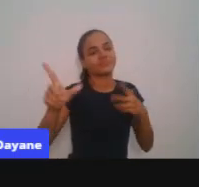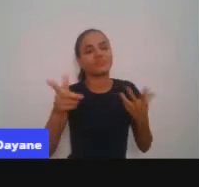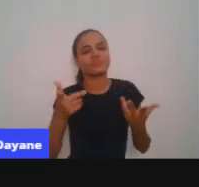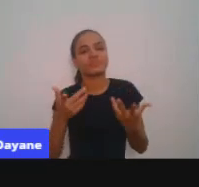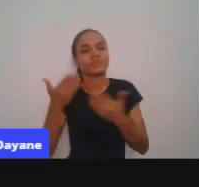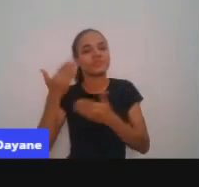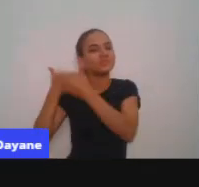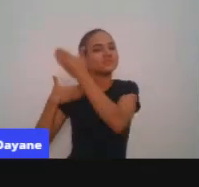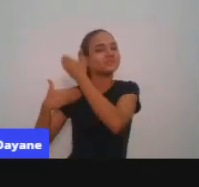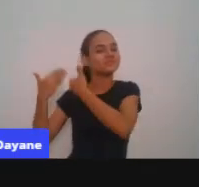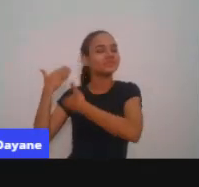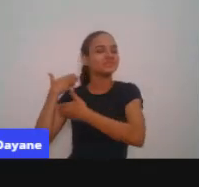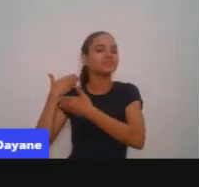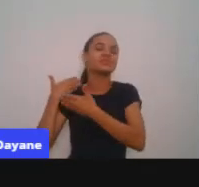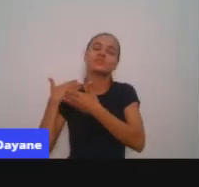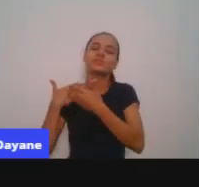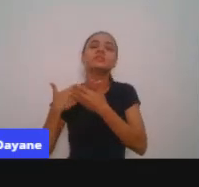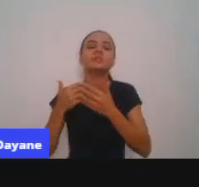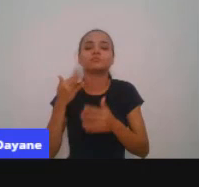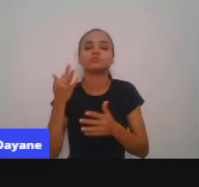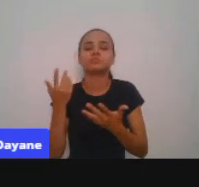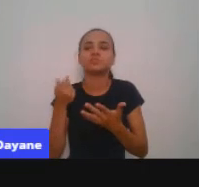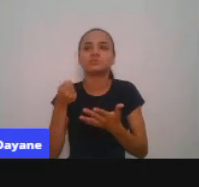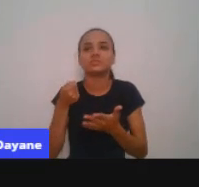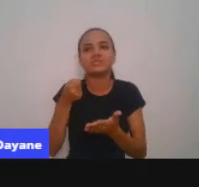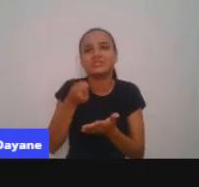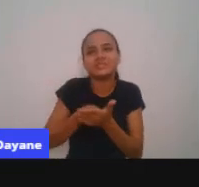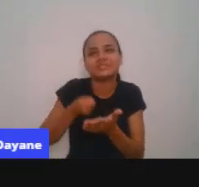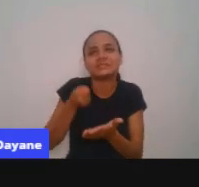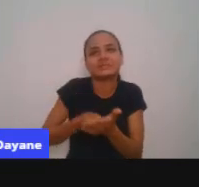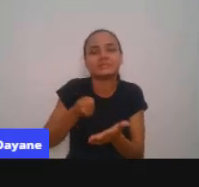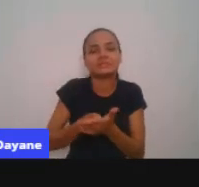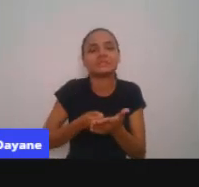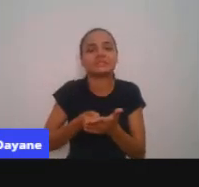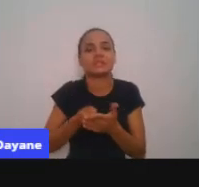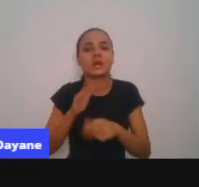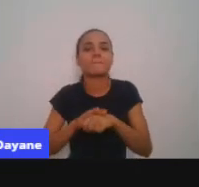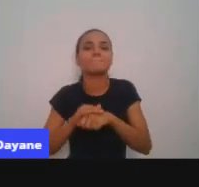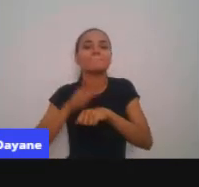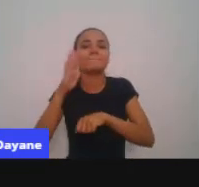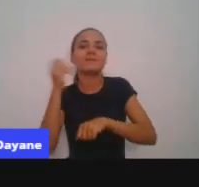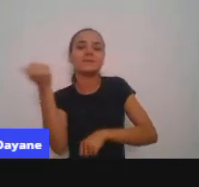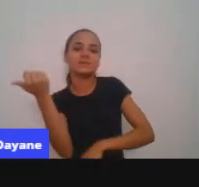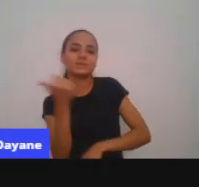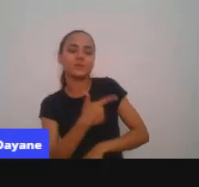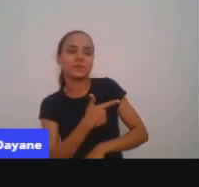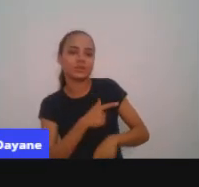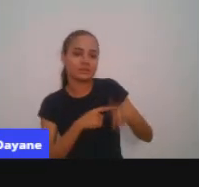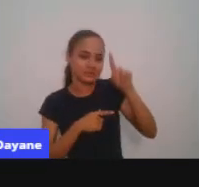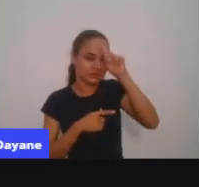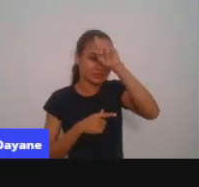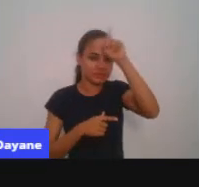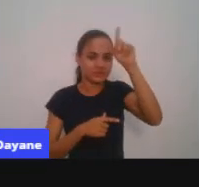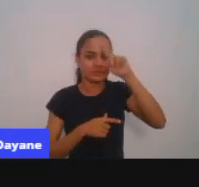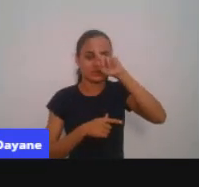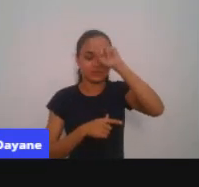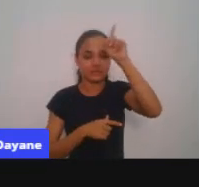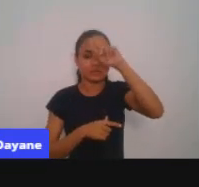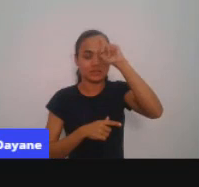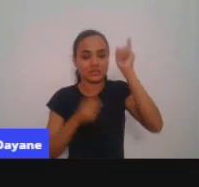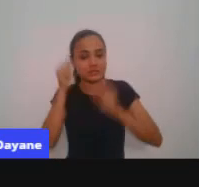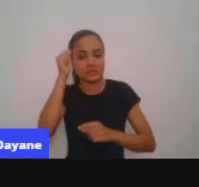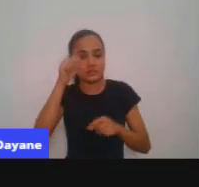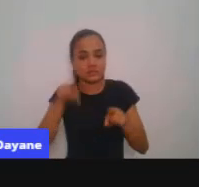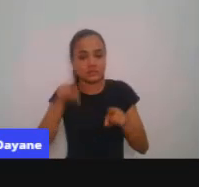do que a criatividade, muito mais do que esperteza, esperança para seguir